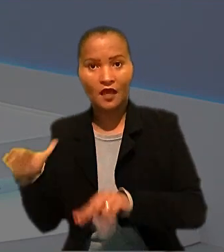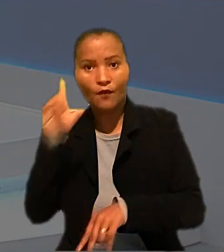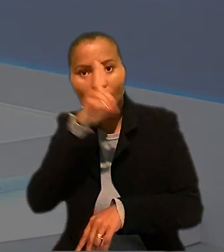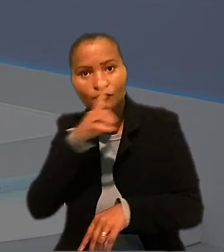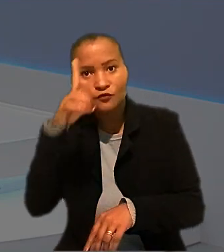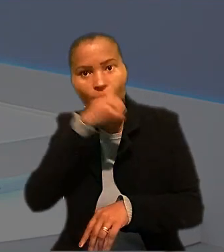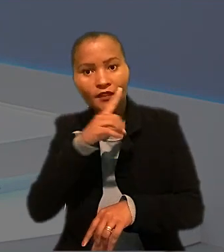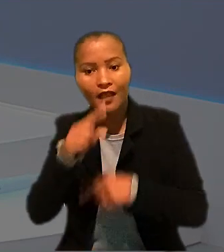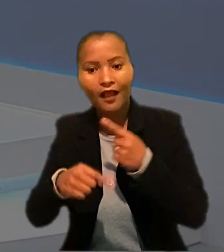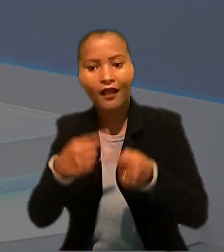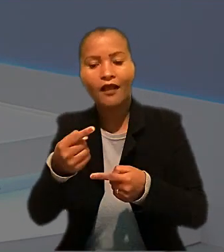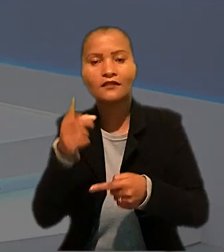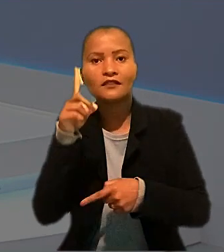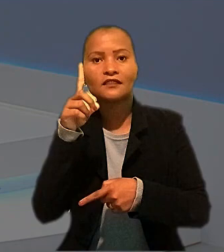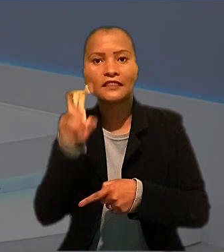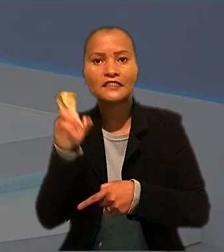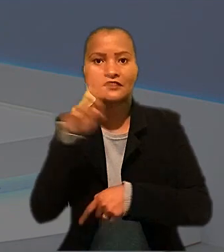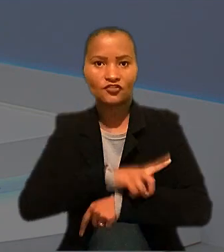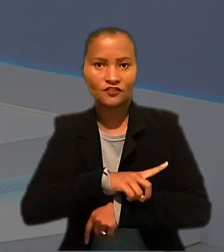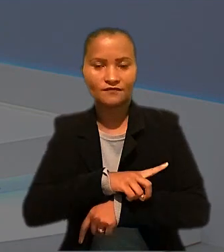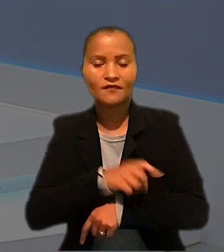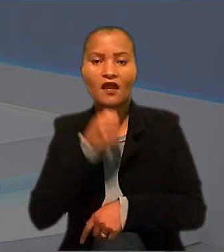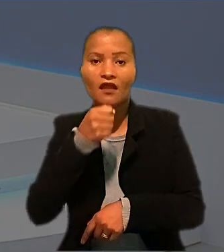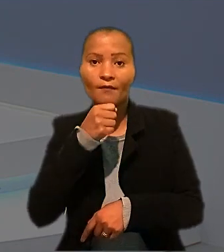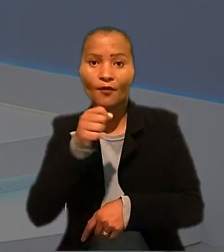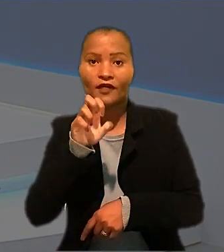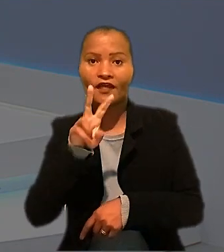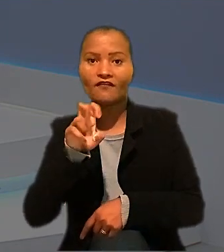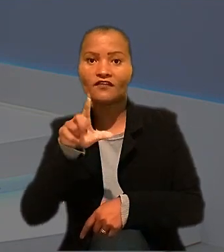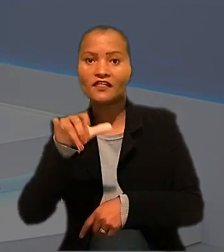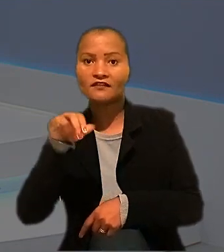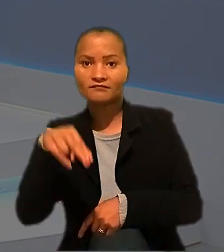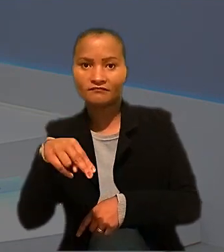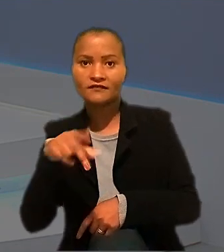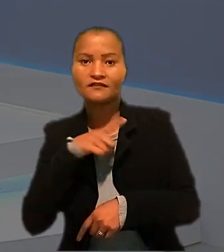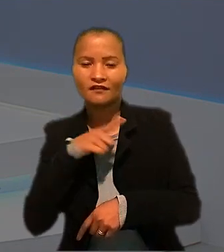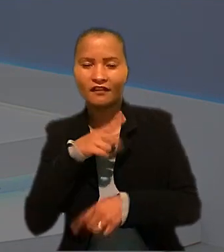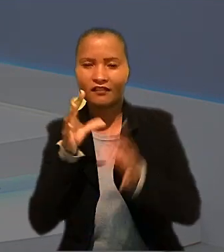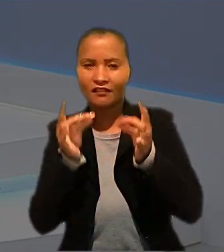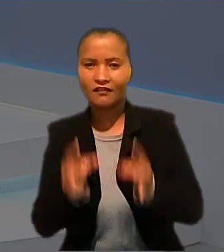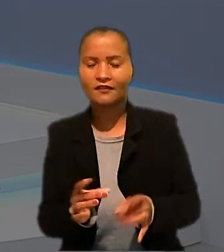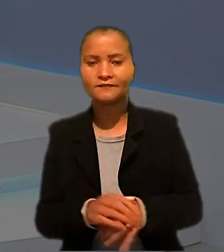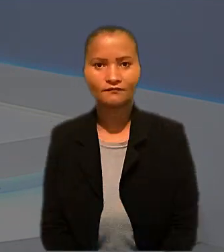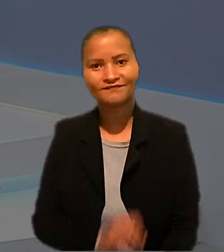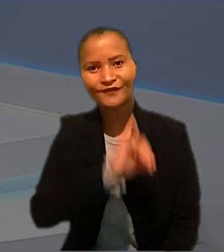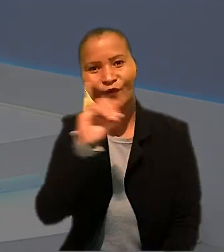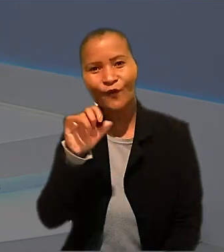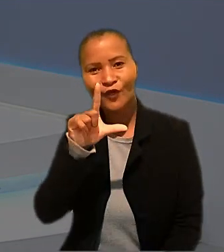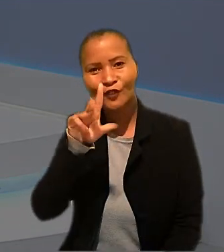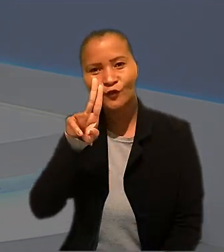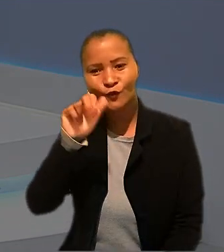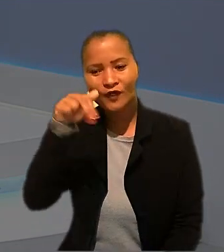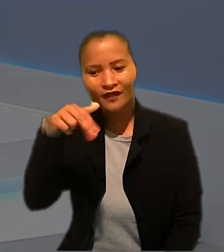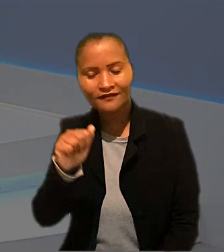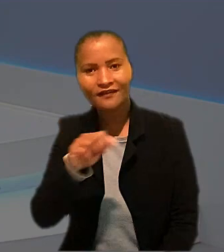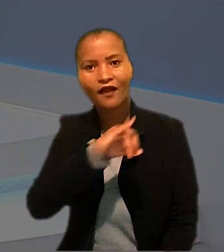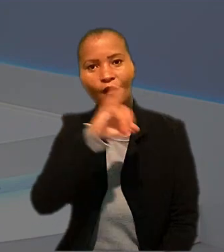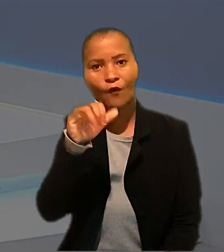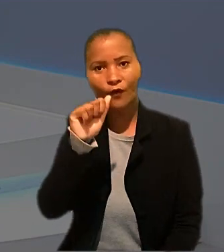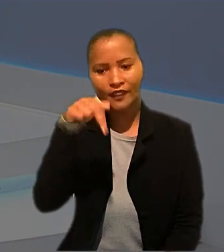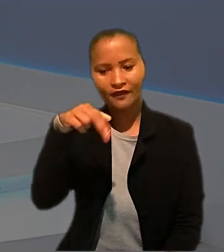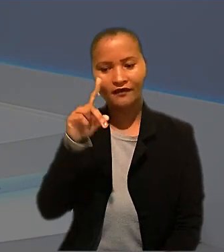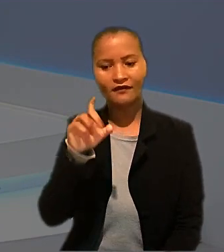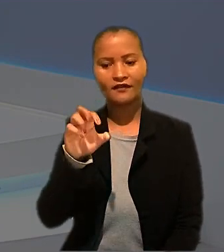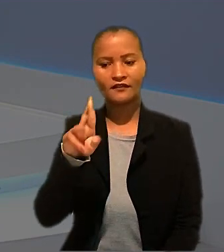domingos a cada 15 dias. A repórter Evne Araújo tem os detalhes para a gente. Oi, Luana. Oi, Anderson.